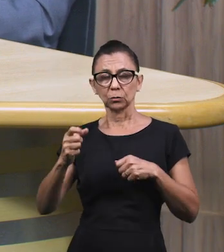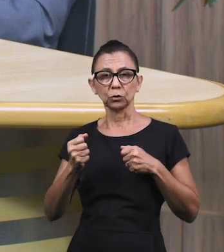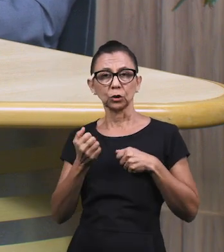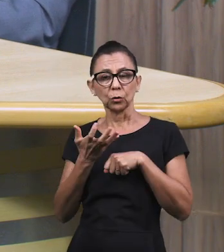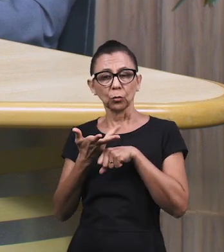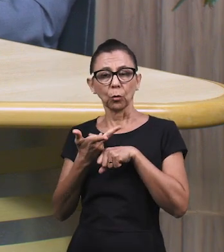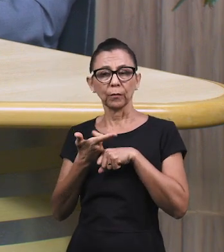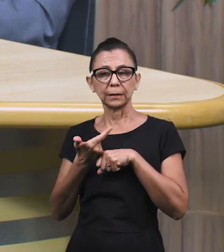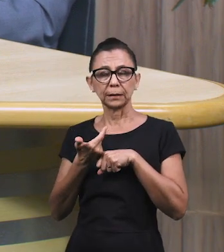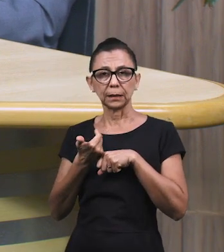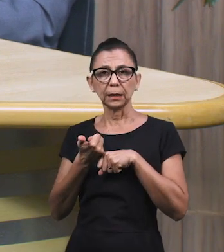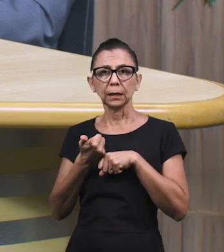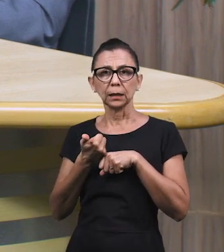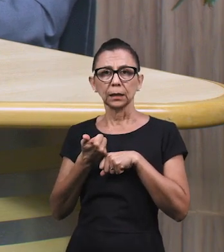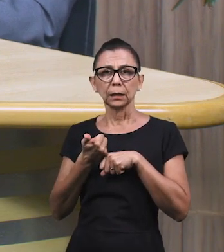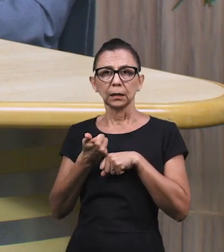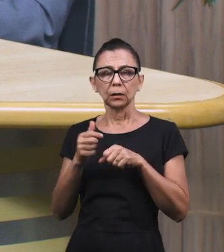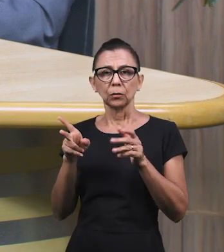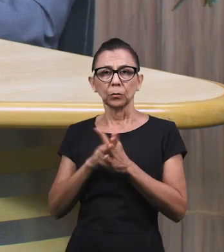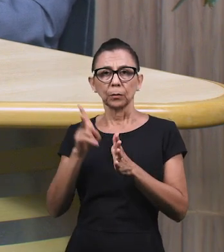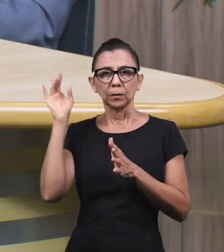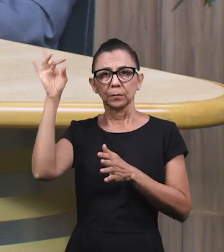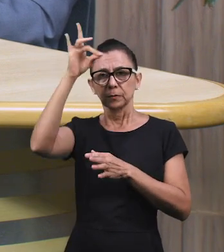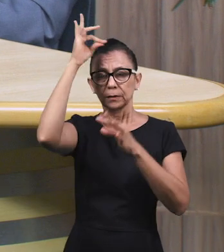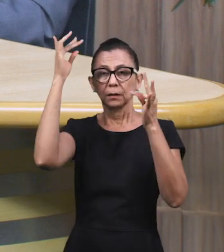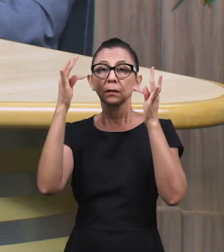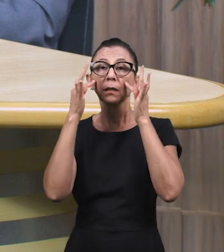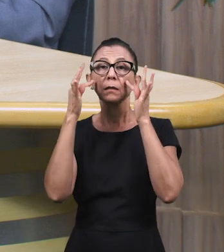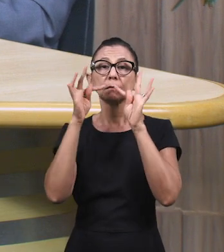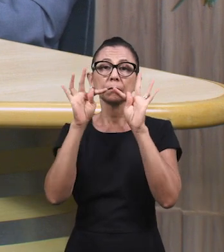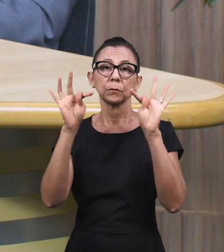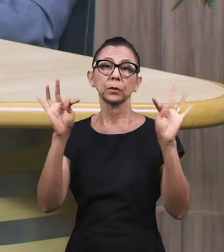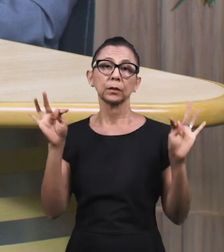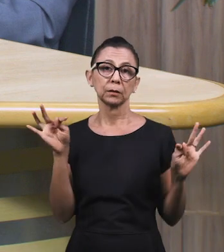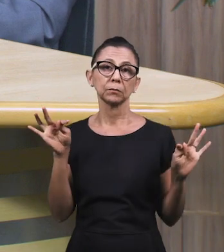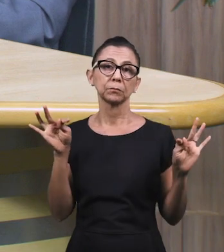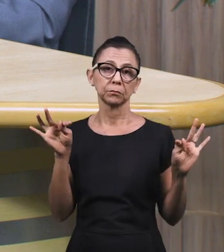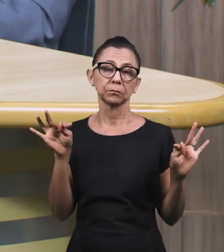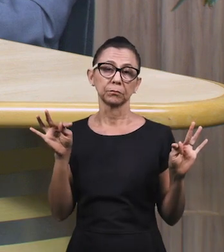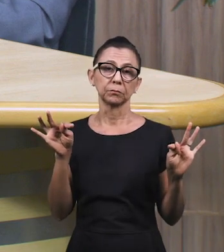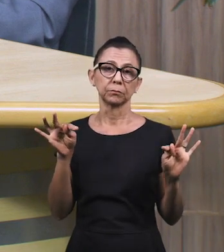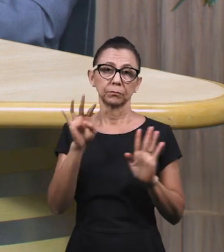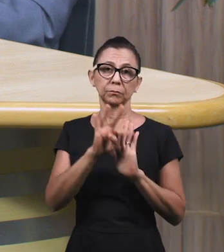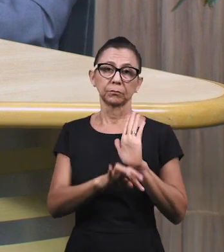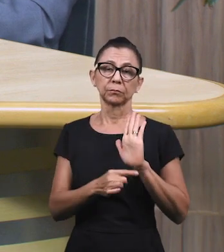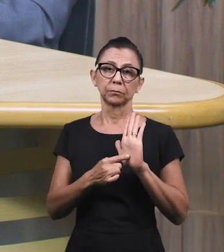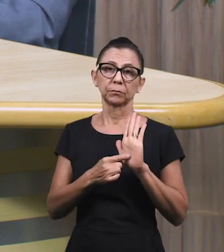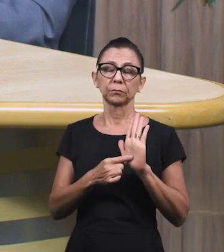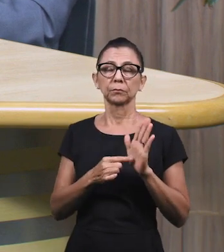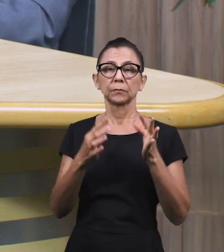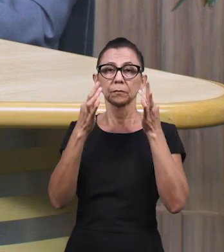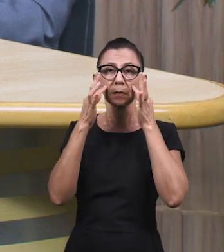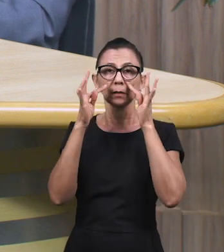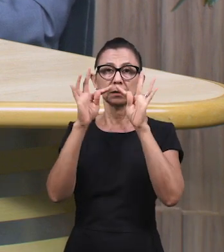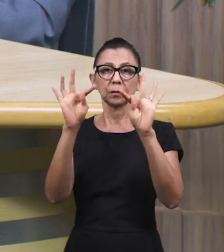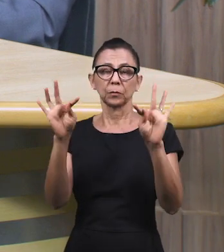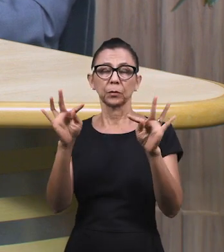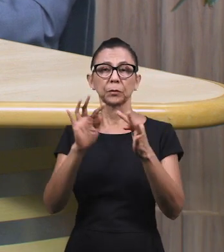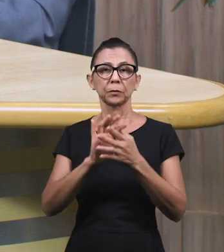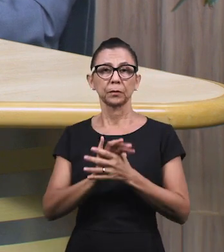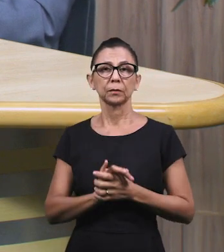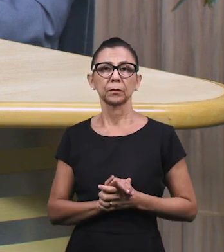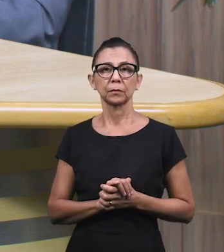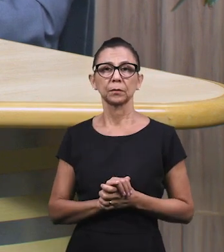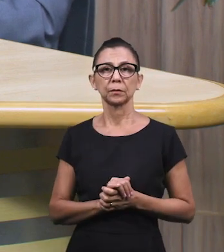dizer que o próprio Espírito Santo vai testificar. Porque no texto que nós lemos, é o seguinte, que eles testificam. O Pai, né, a